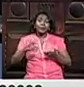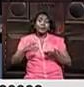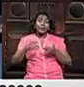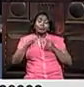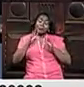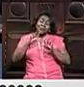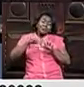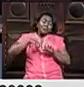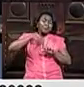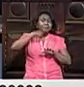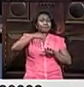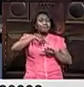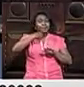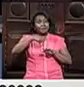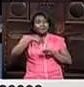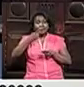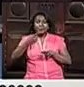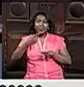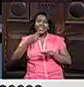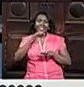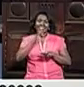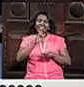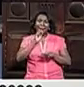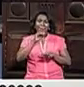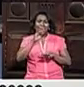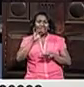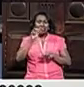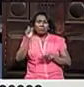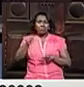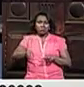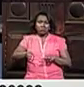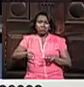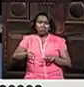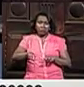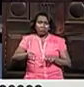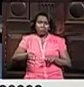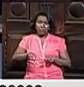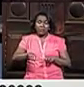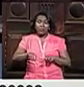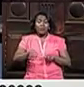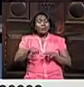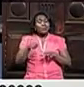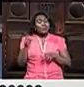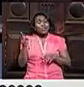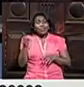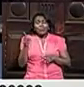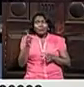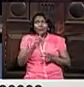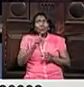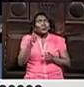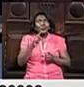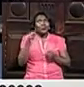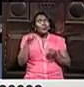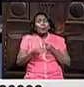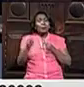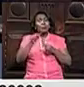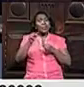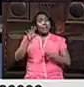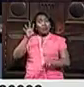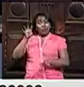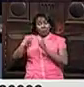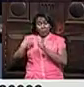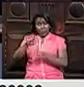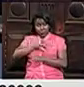tramitação, porque não é possível que a formação dos policiais